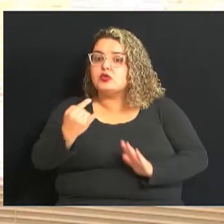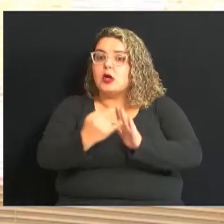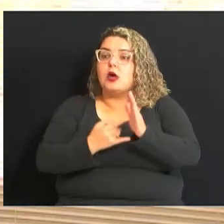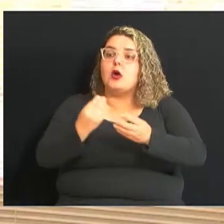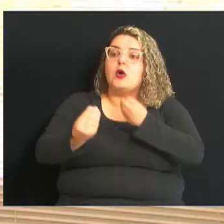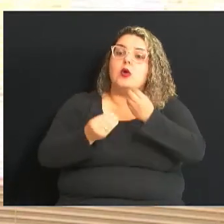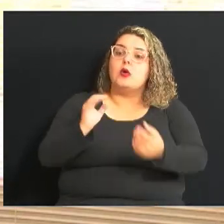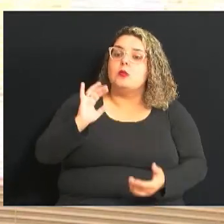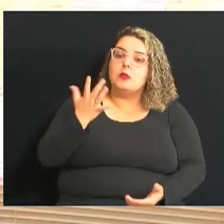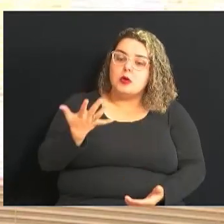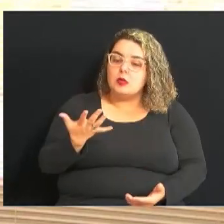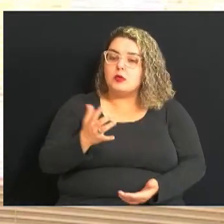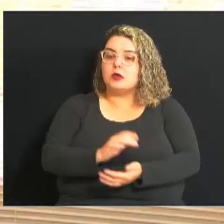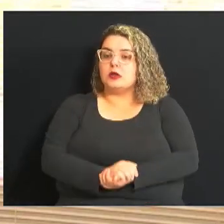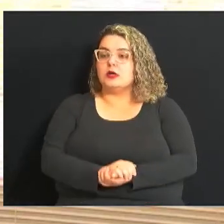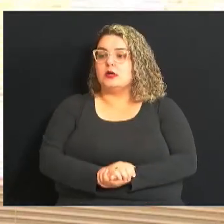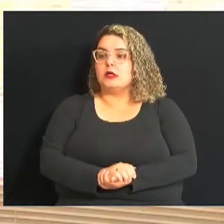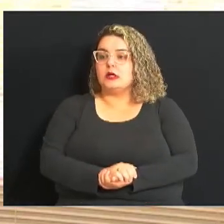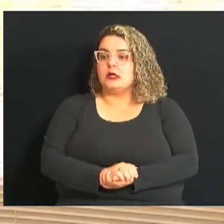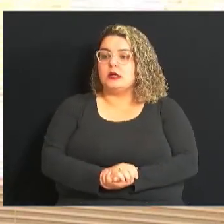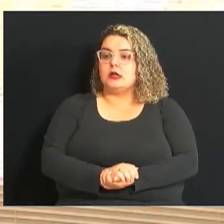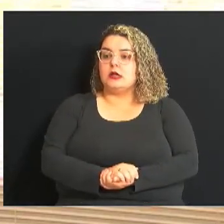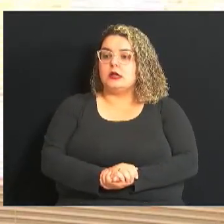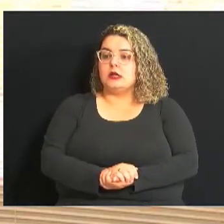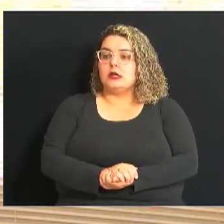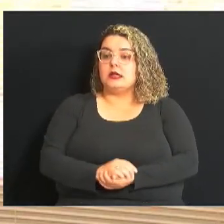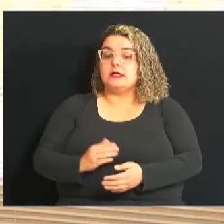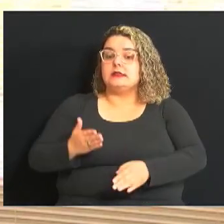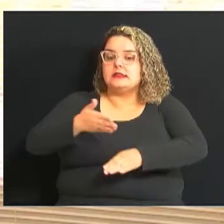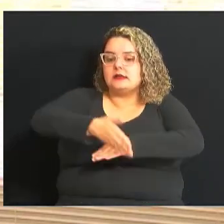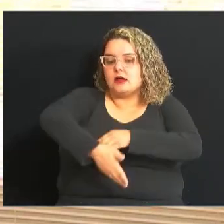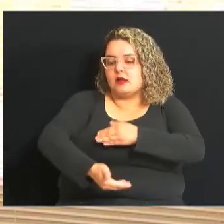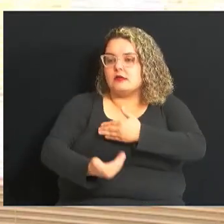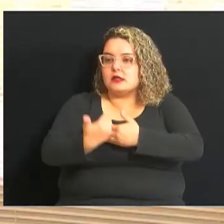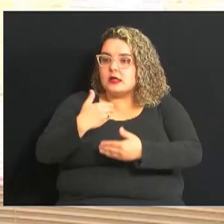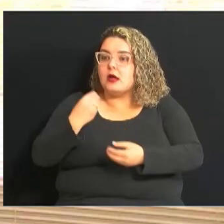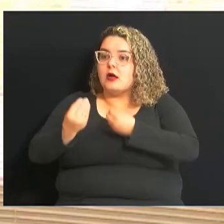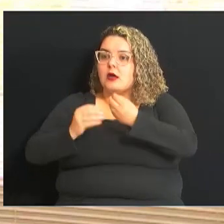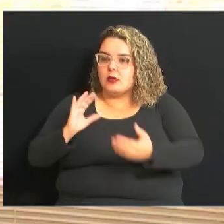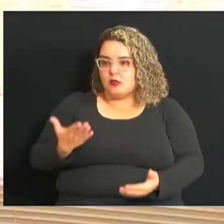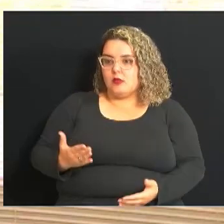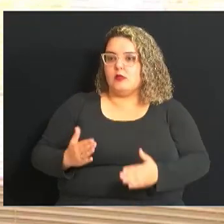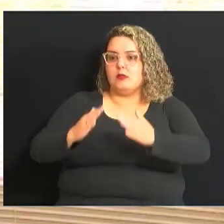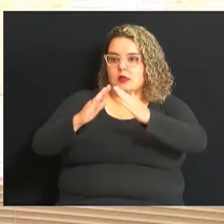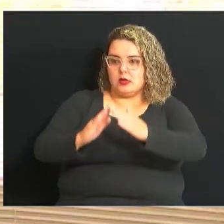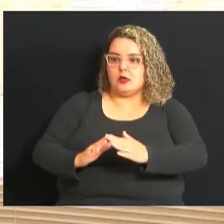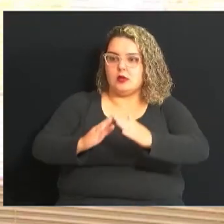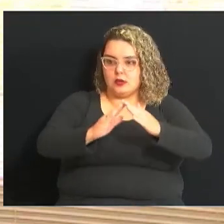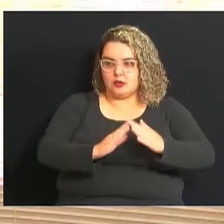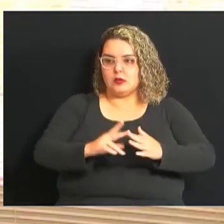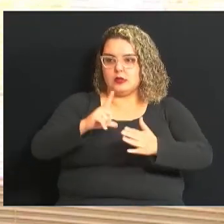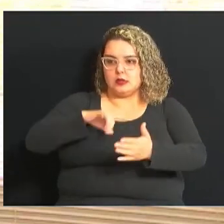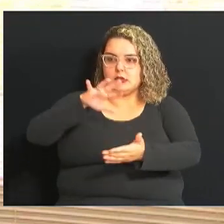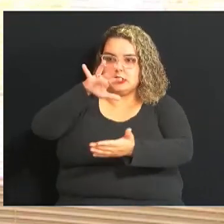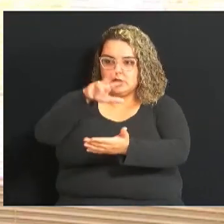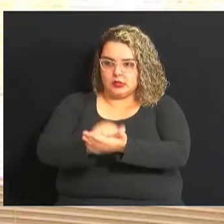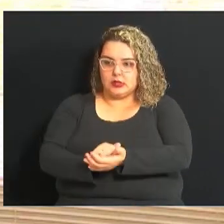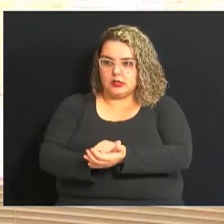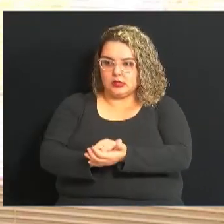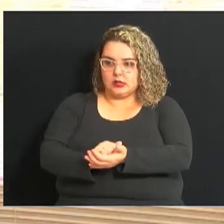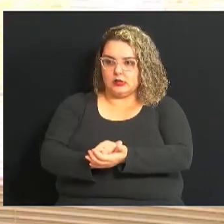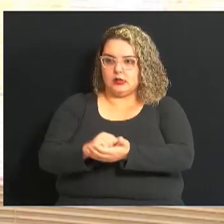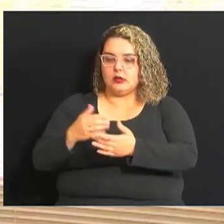isso? Não esse entra e sai, como que vai funcionar isso, Elisângela? Para os moradores haverá um cadastro, eles